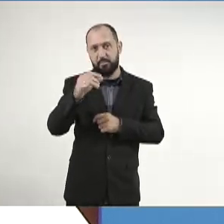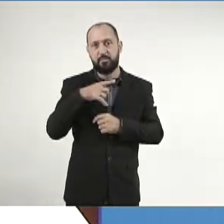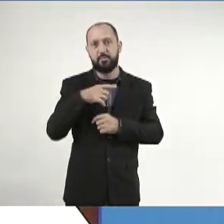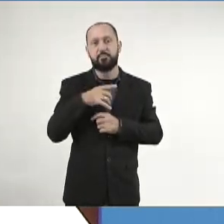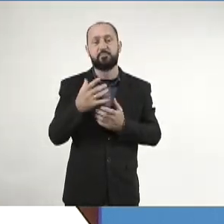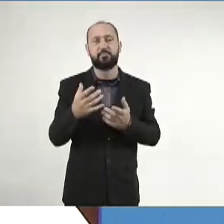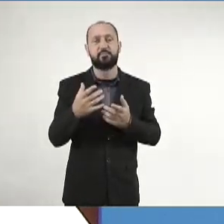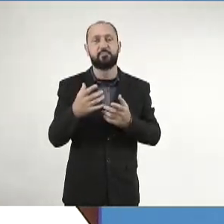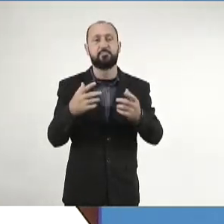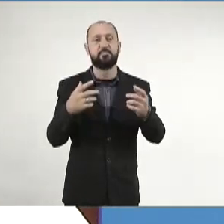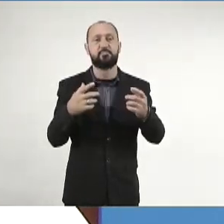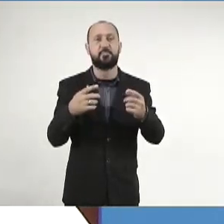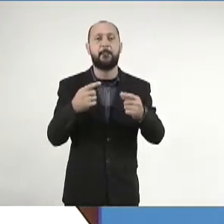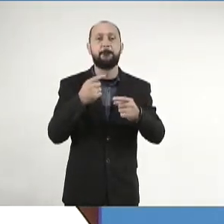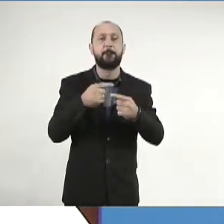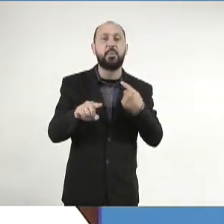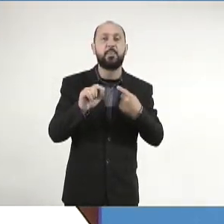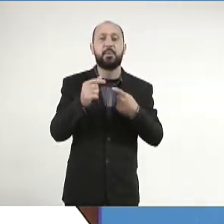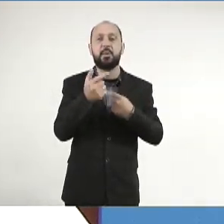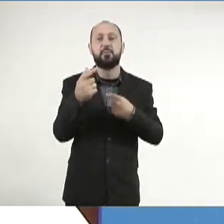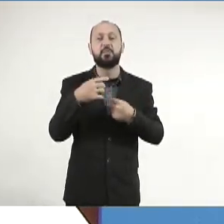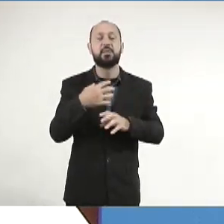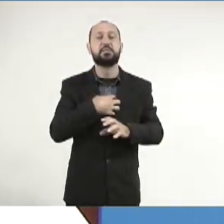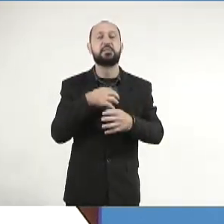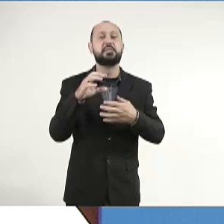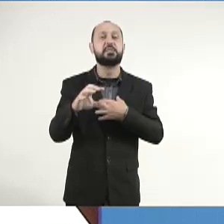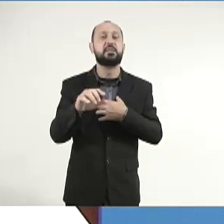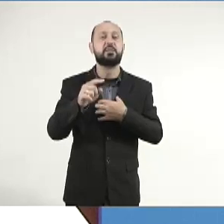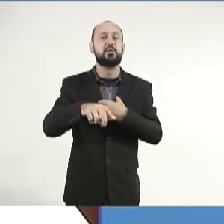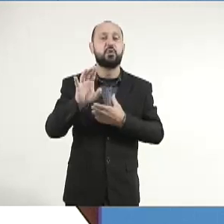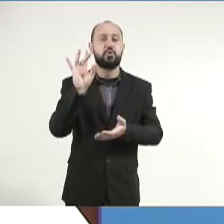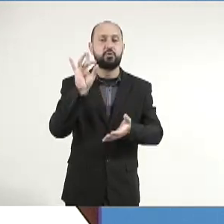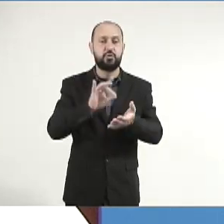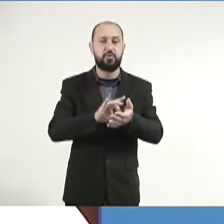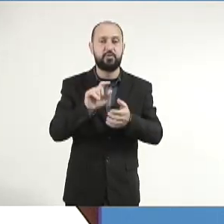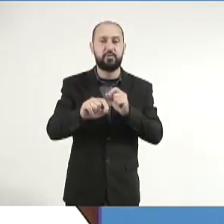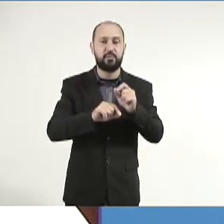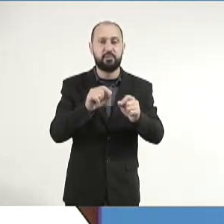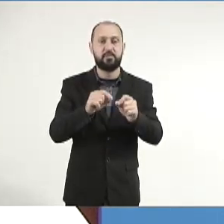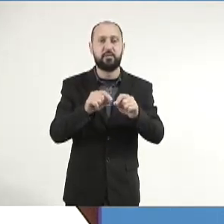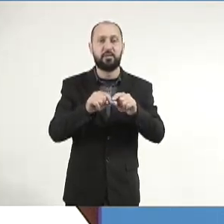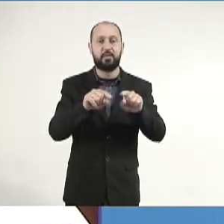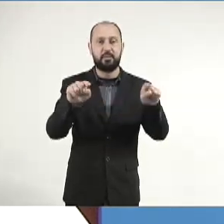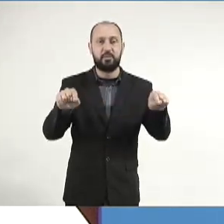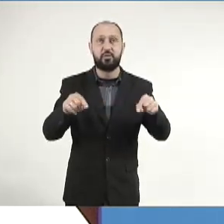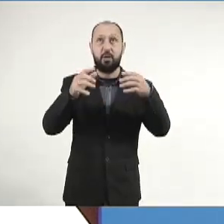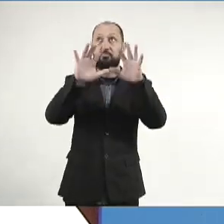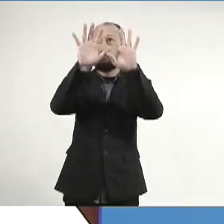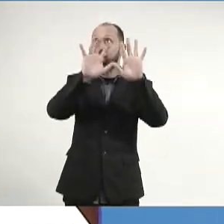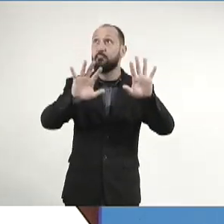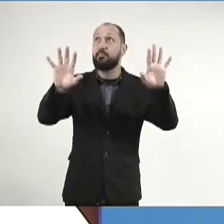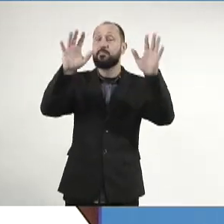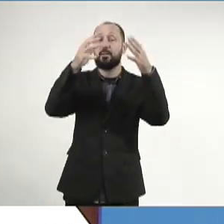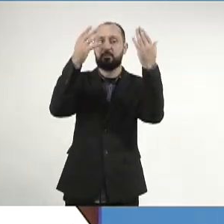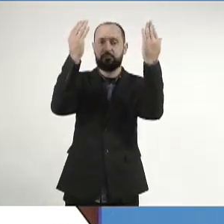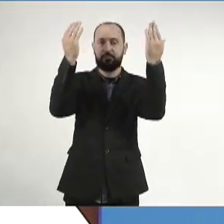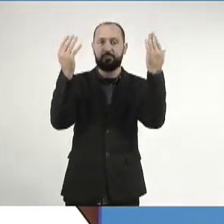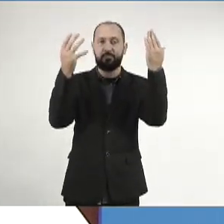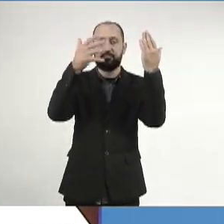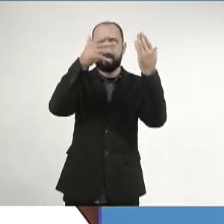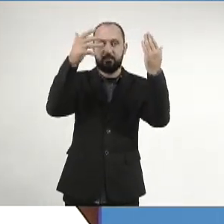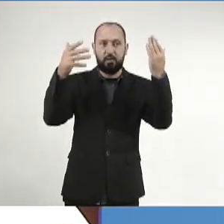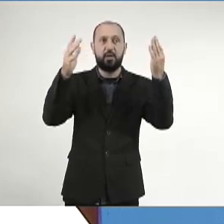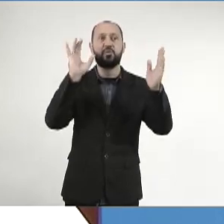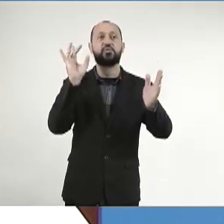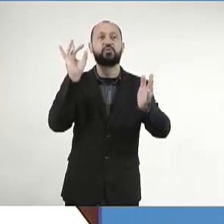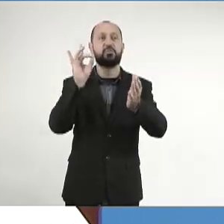na casa, para que não haja a sensação de que efetivamente esse espaço aéreo dos postes é